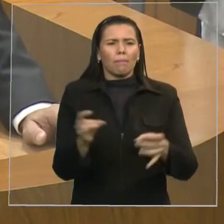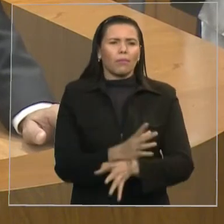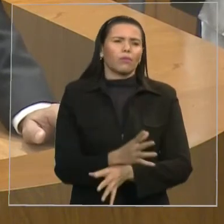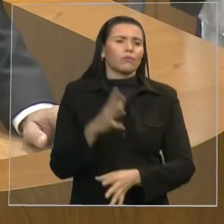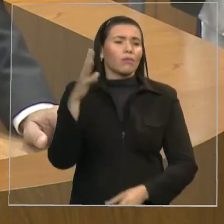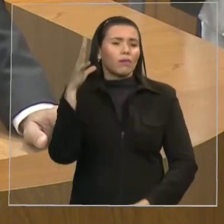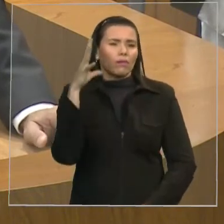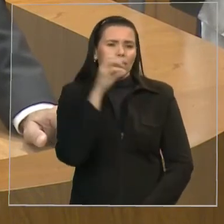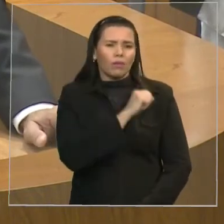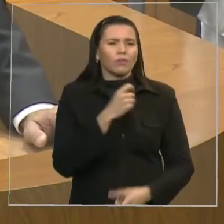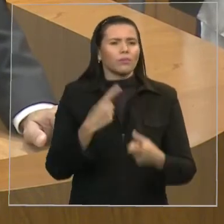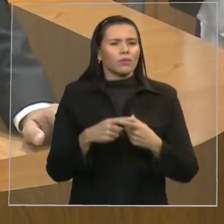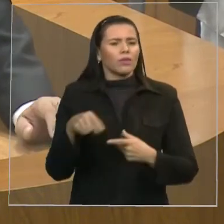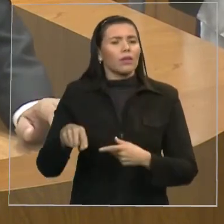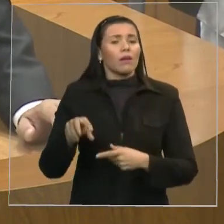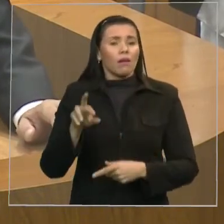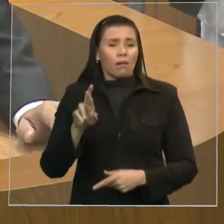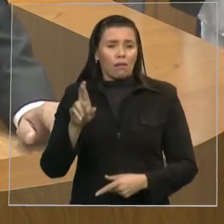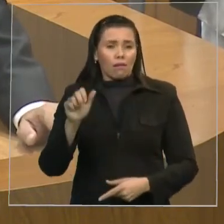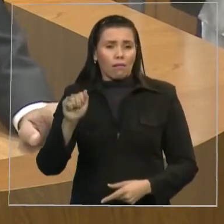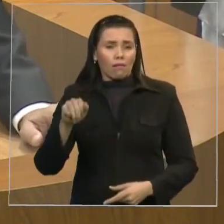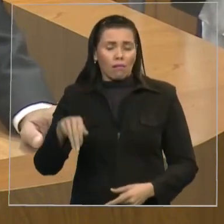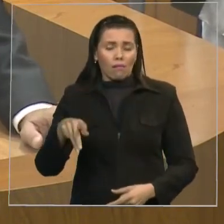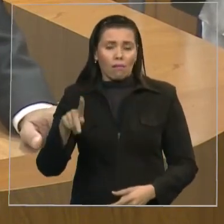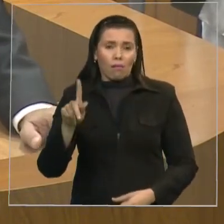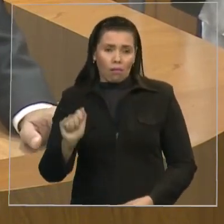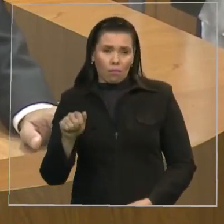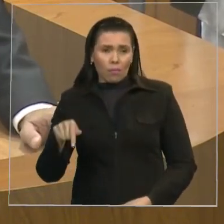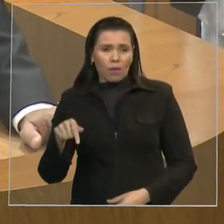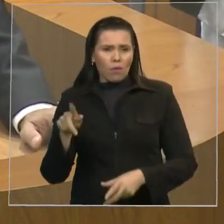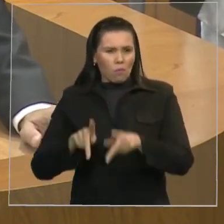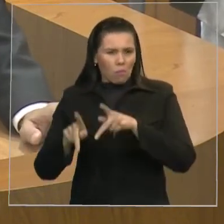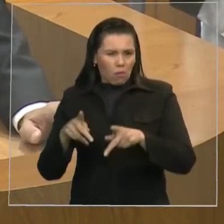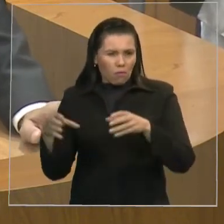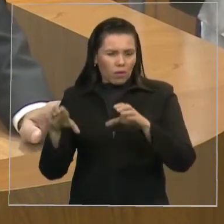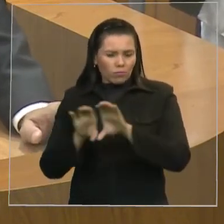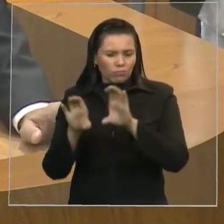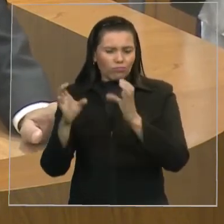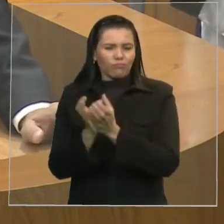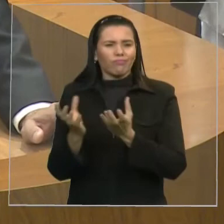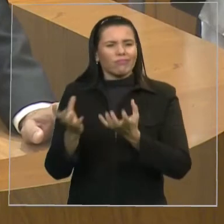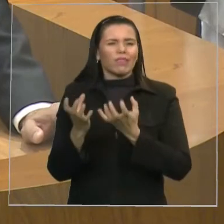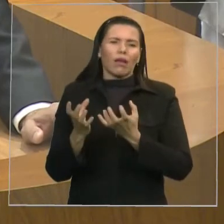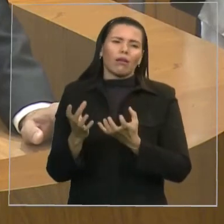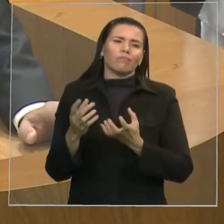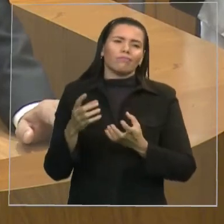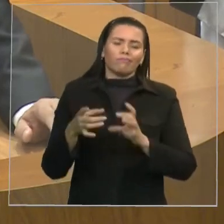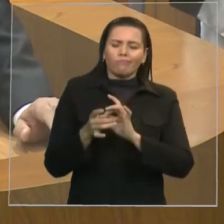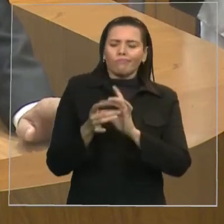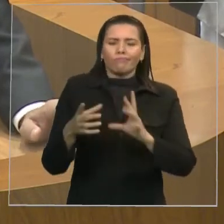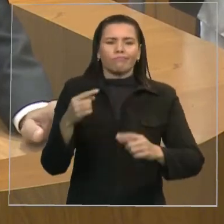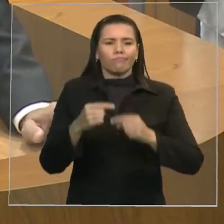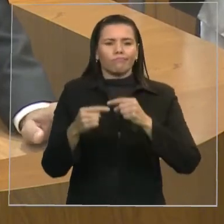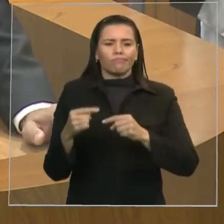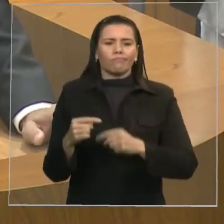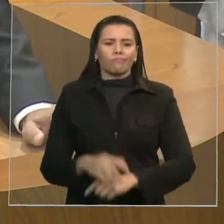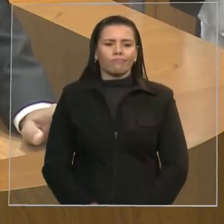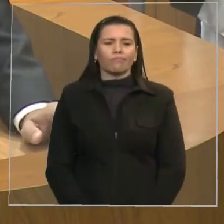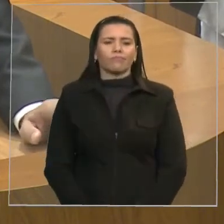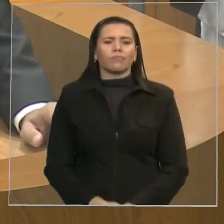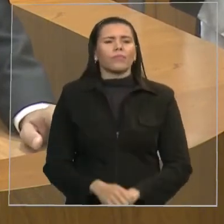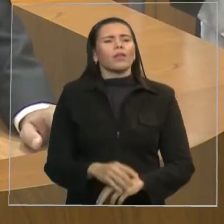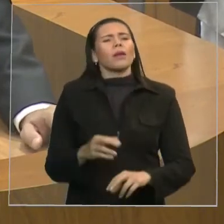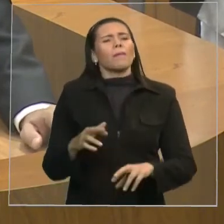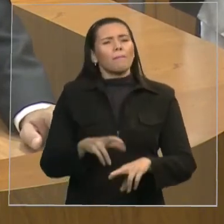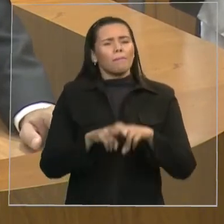esses, essas lideranças que estavam lá, de vários povoados, de vários de representantes de